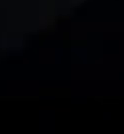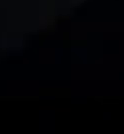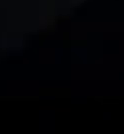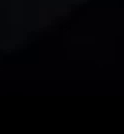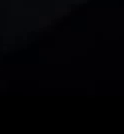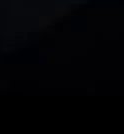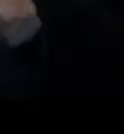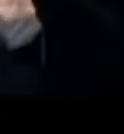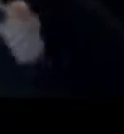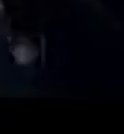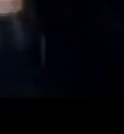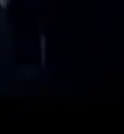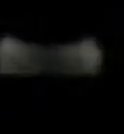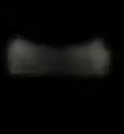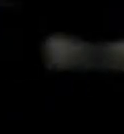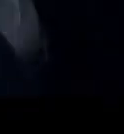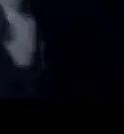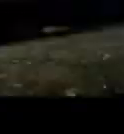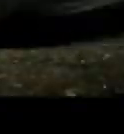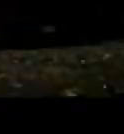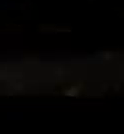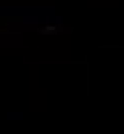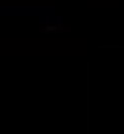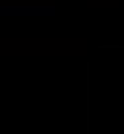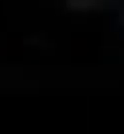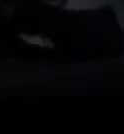Então, por que fazer isso?